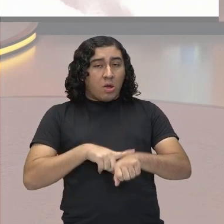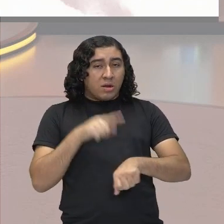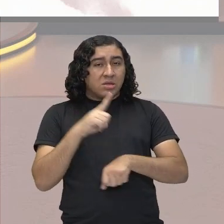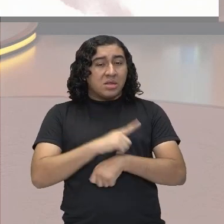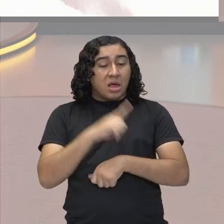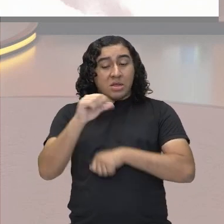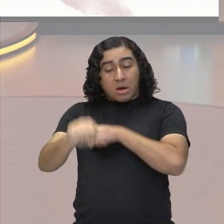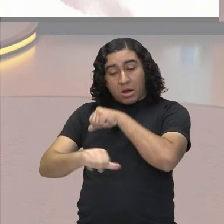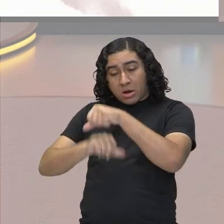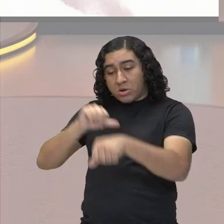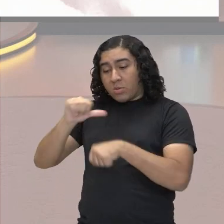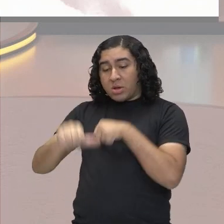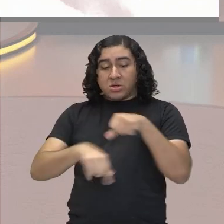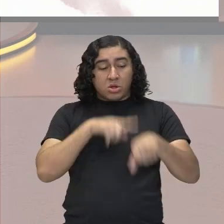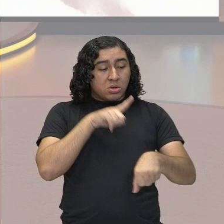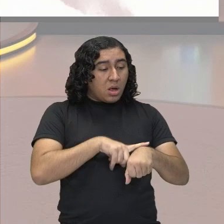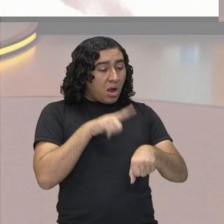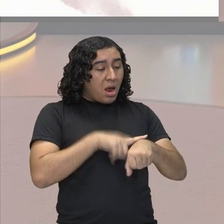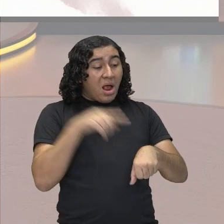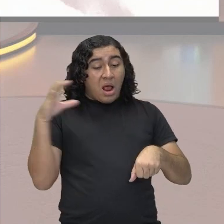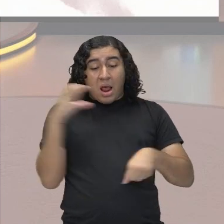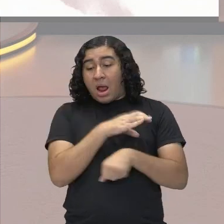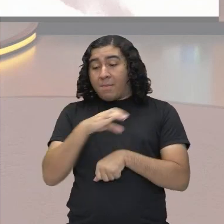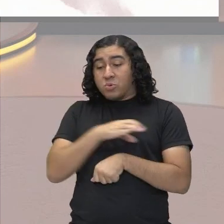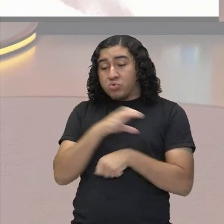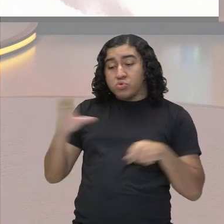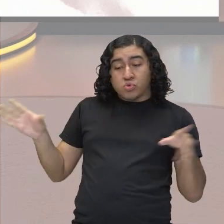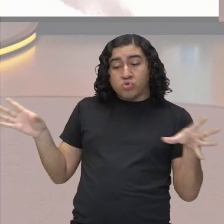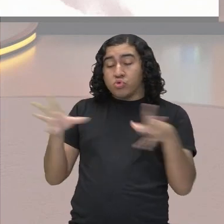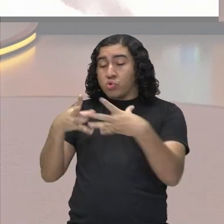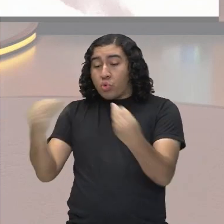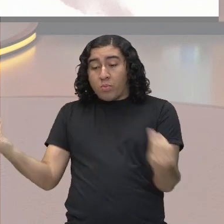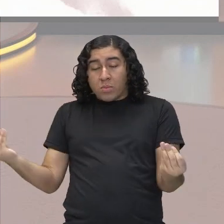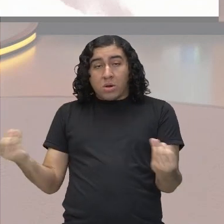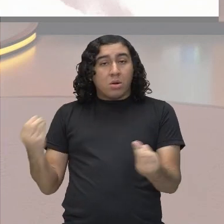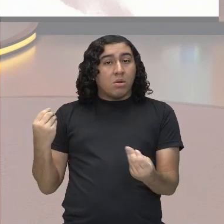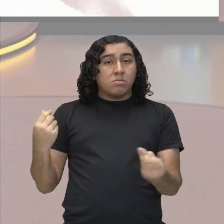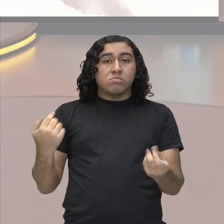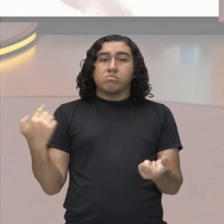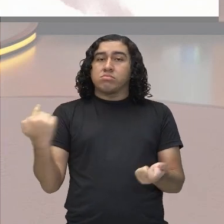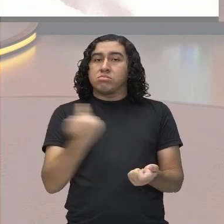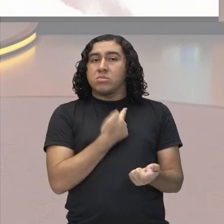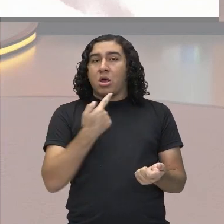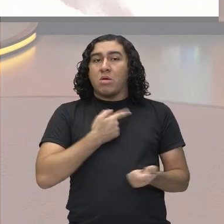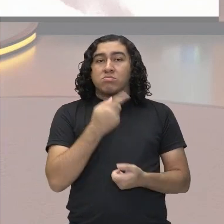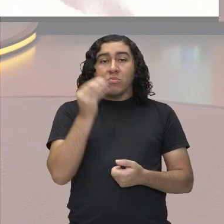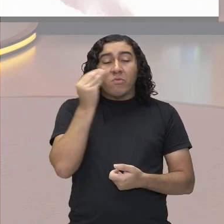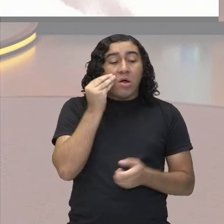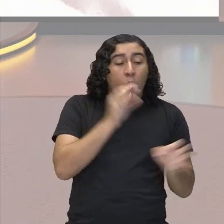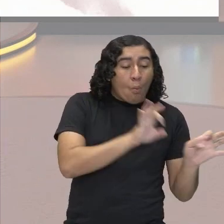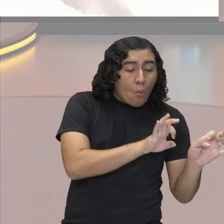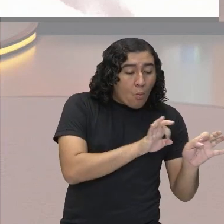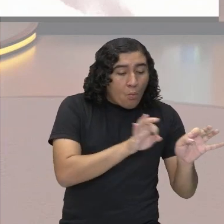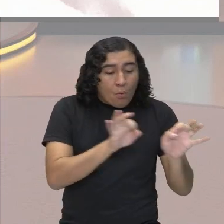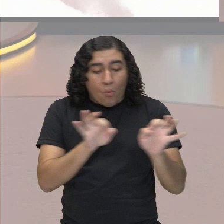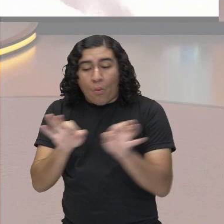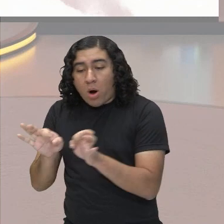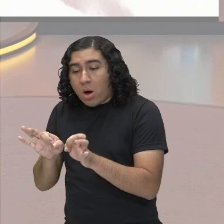mudam. A cada segundo as coisas mudam. E nós acompanhamos essa movimentação em tempo